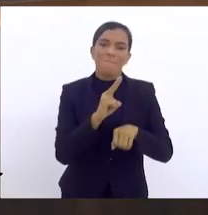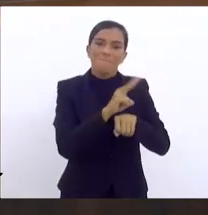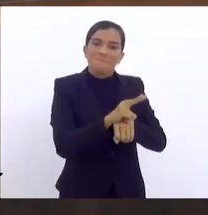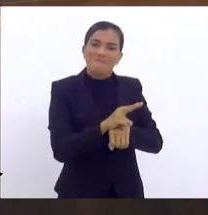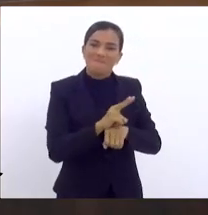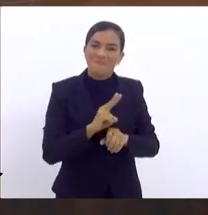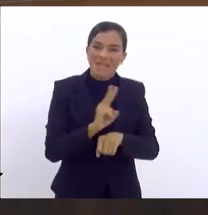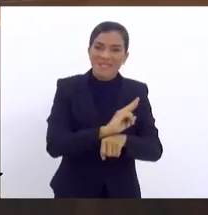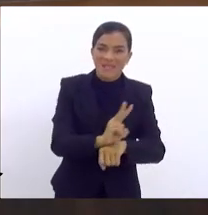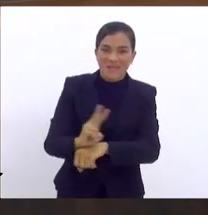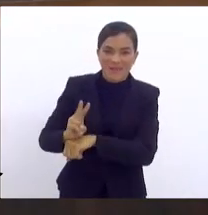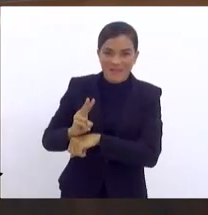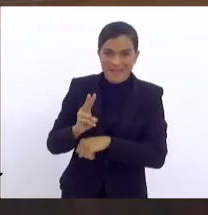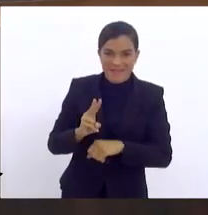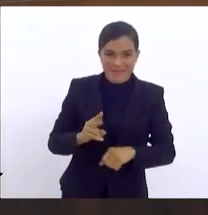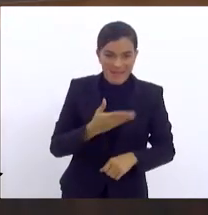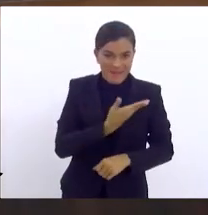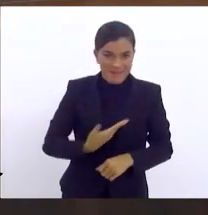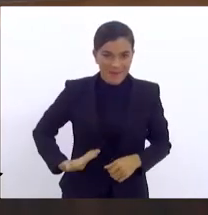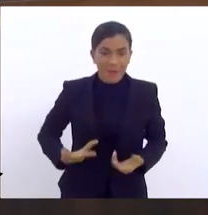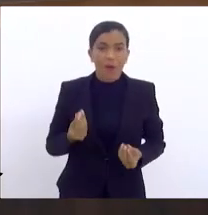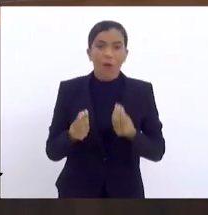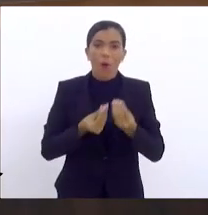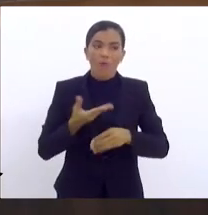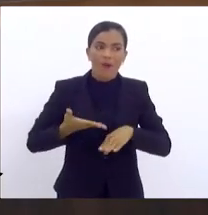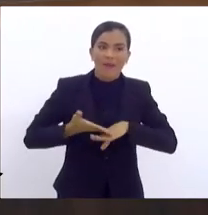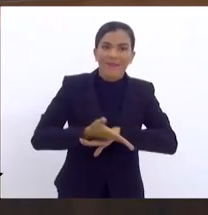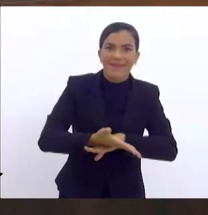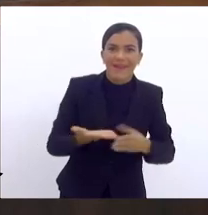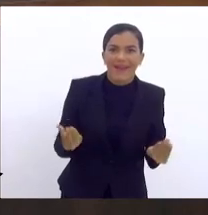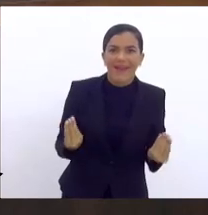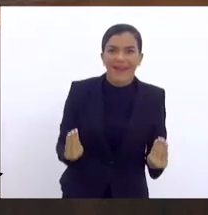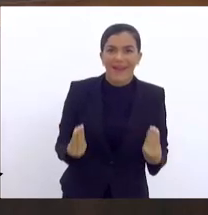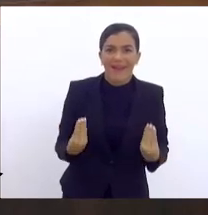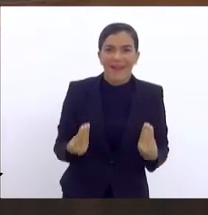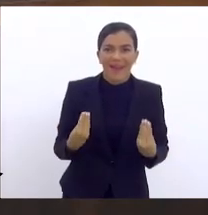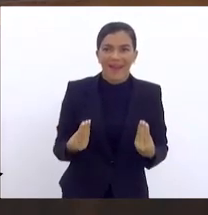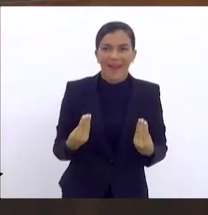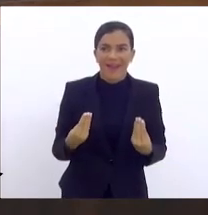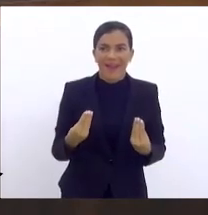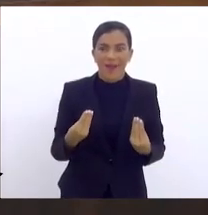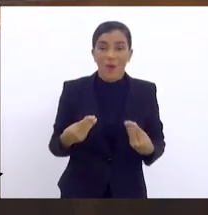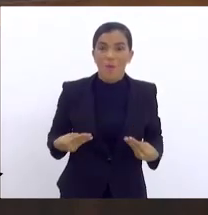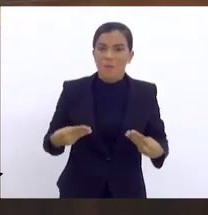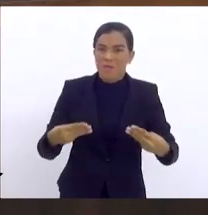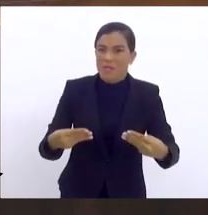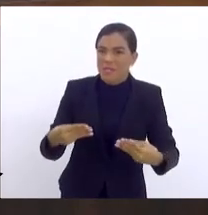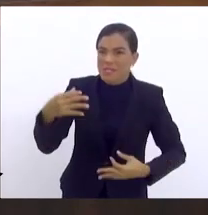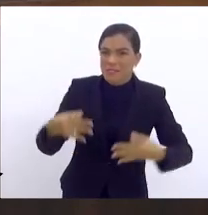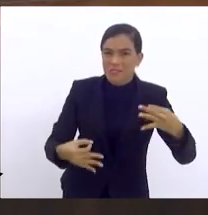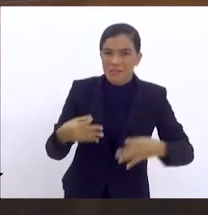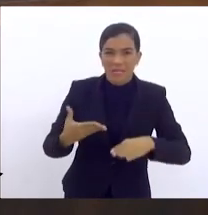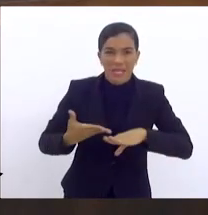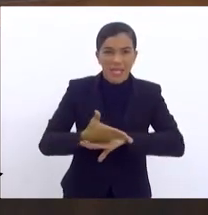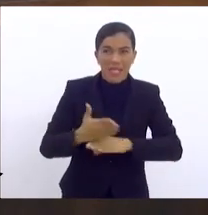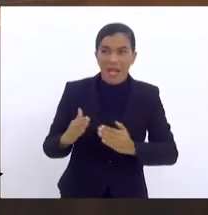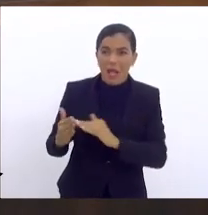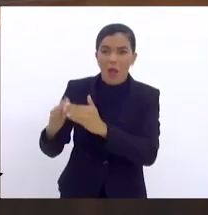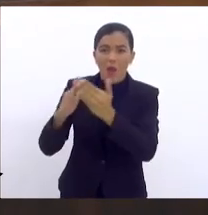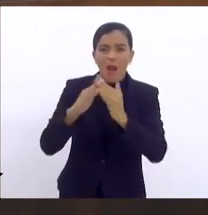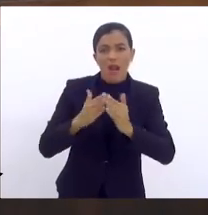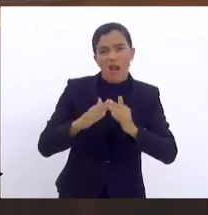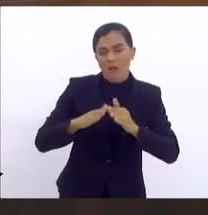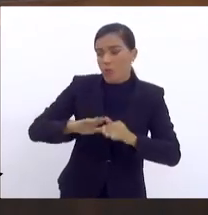como policial vai pegar e vai entrar vai ter segurança a gente vê o chefe do maior da Justiça do nosso país entrar dentro de uma comunidade sem proteção nenhuma